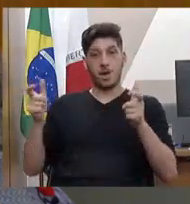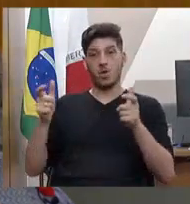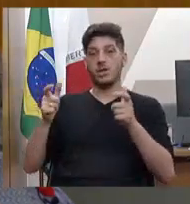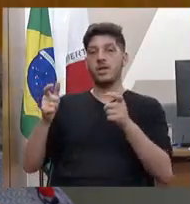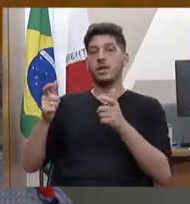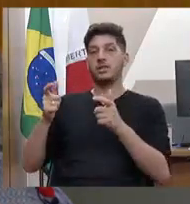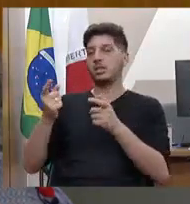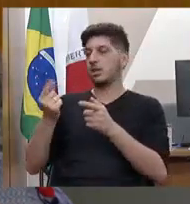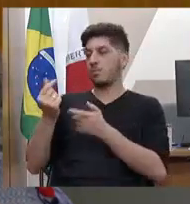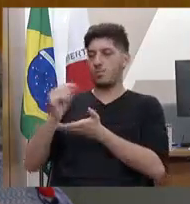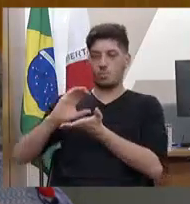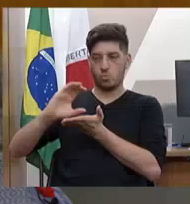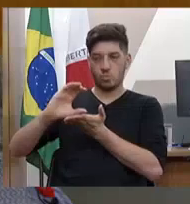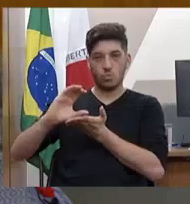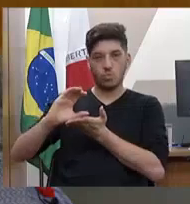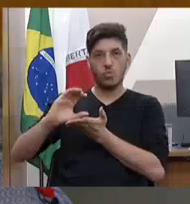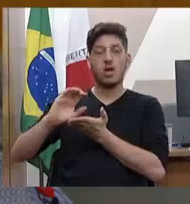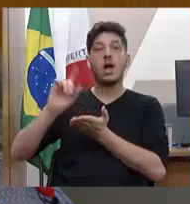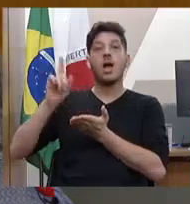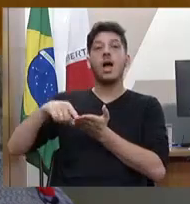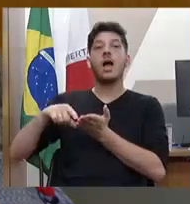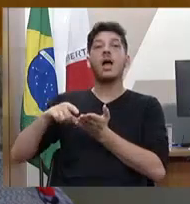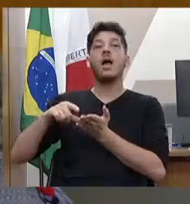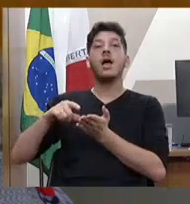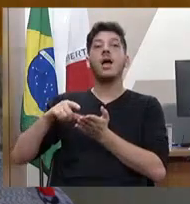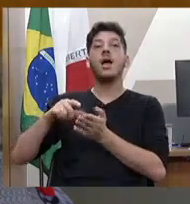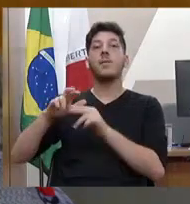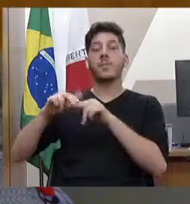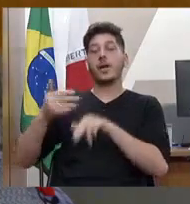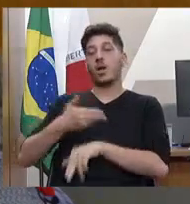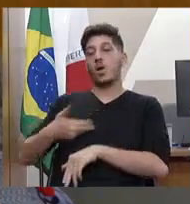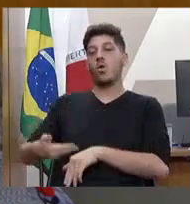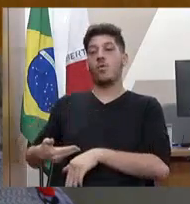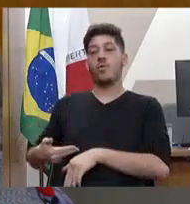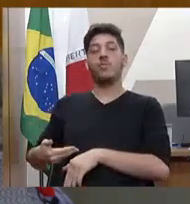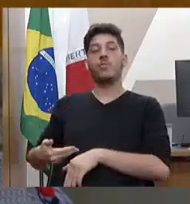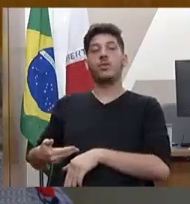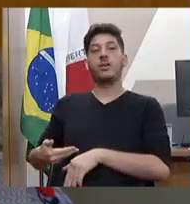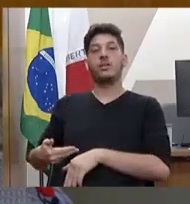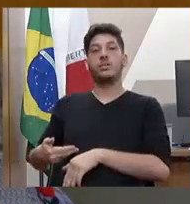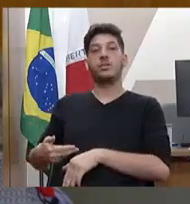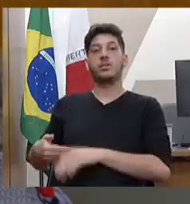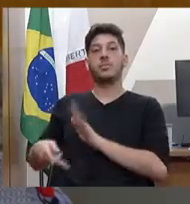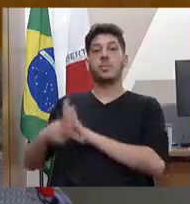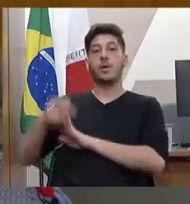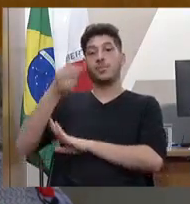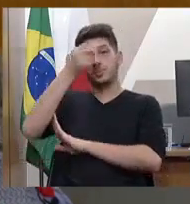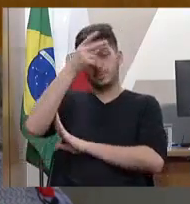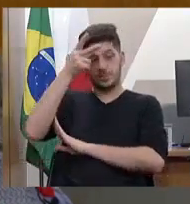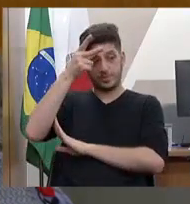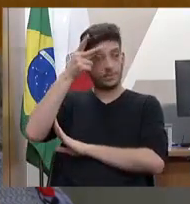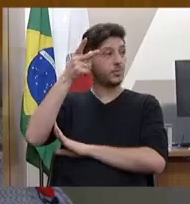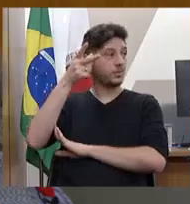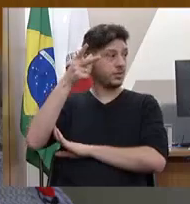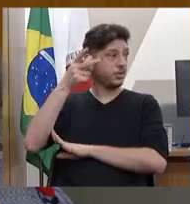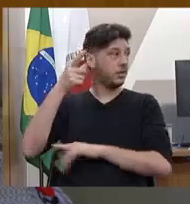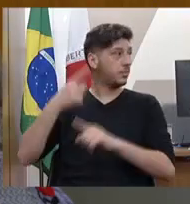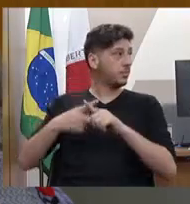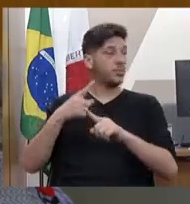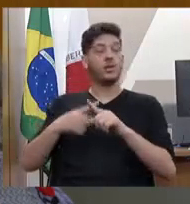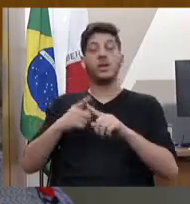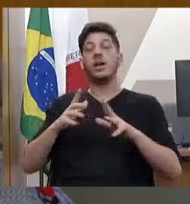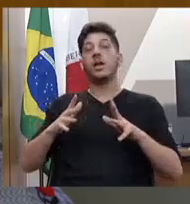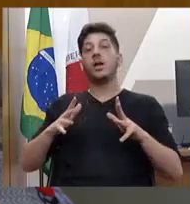do Celeste é ônus para o poder público do município porque todos